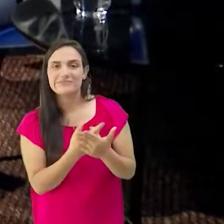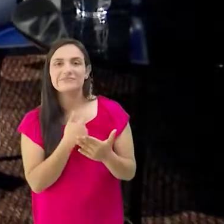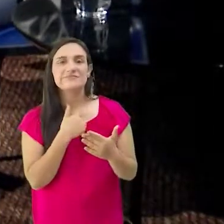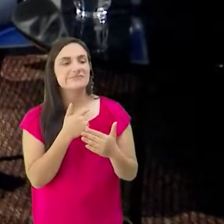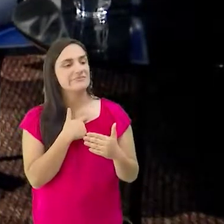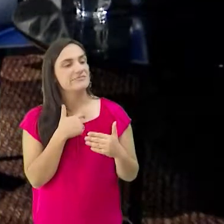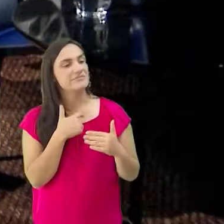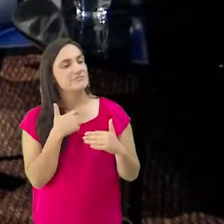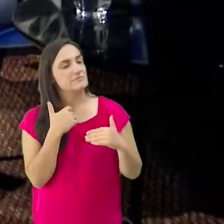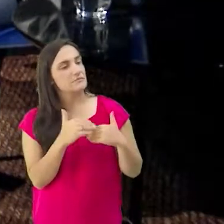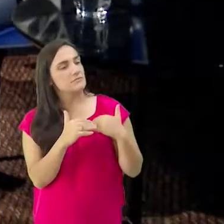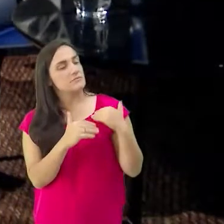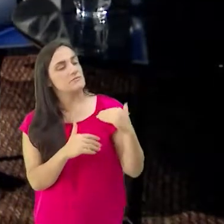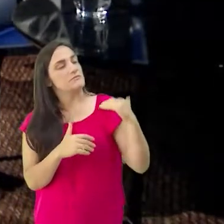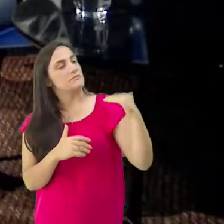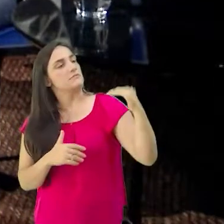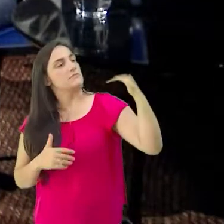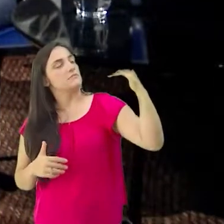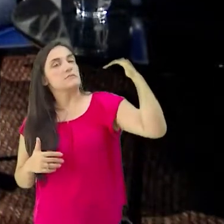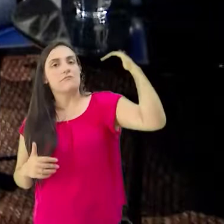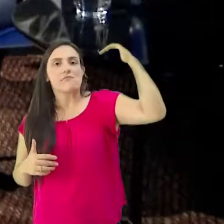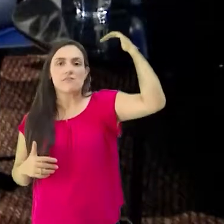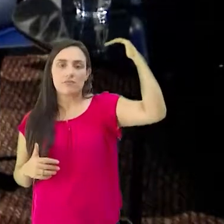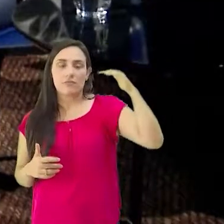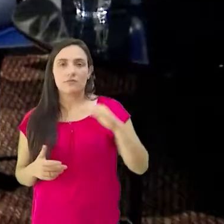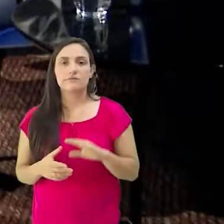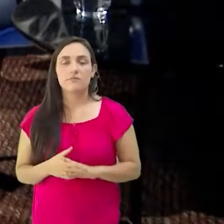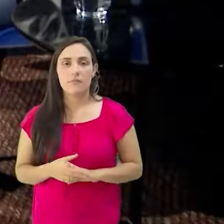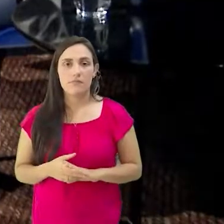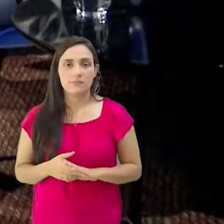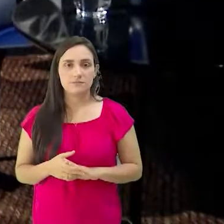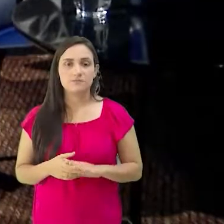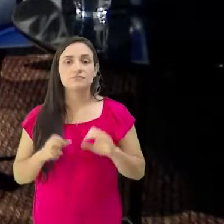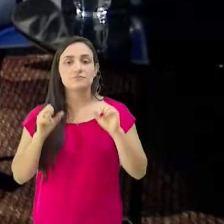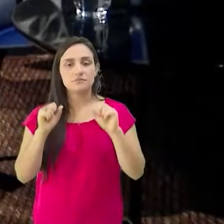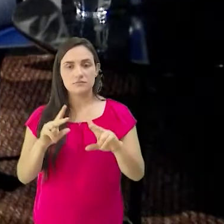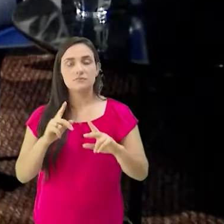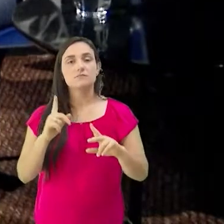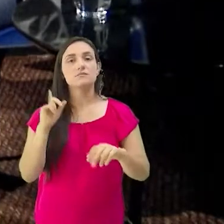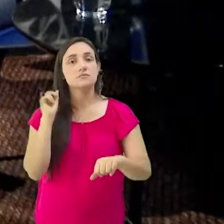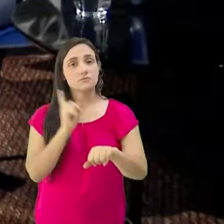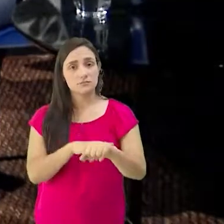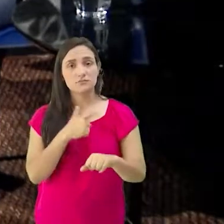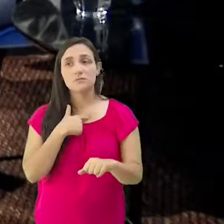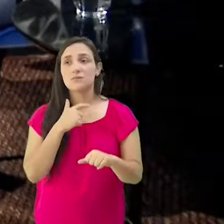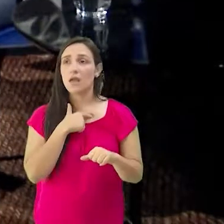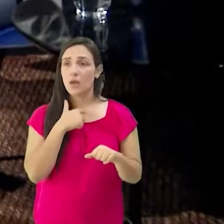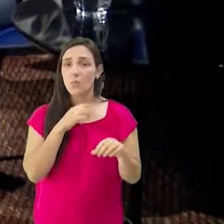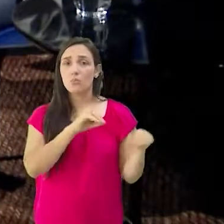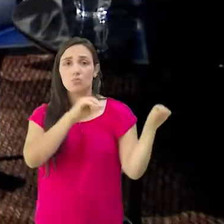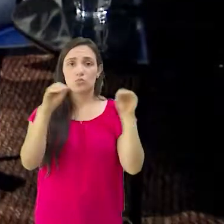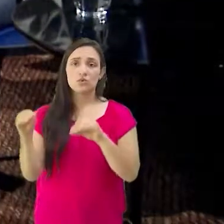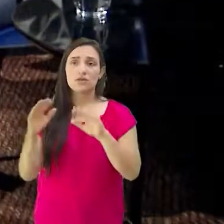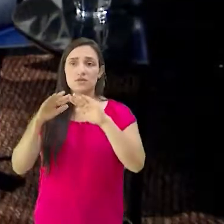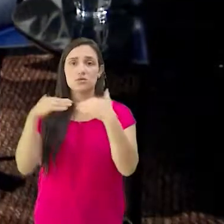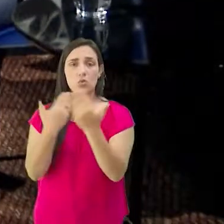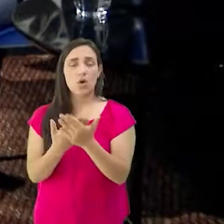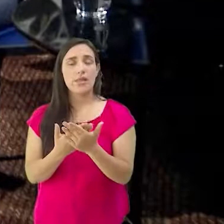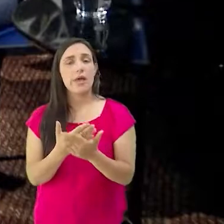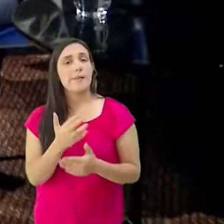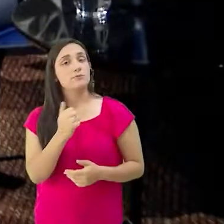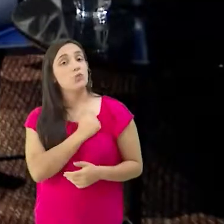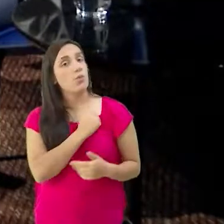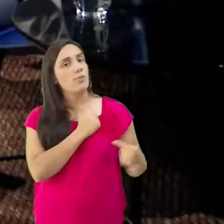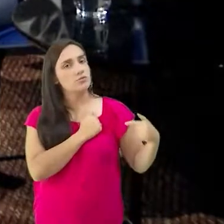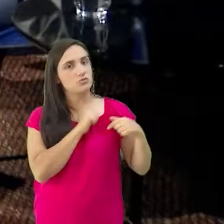ali eu fui crescendo. Quando eu fui para o Dom Bosco, já tinha o Fico festival interno do Colégio Objetivo. Cara, eu lembro. Lembra?